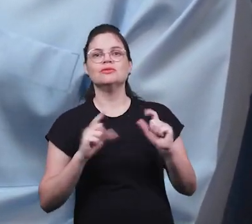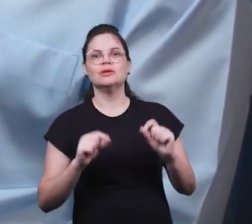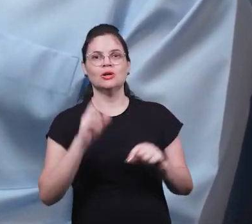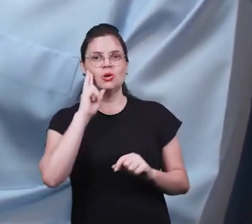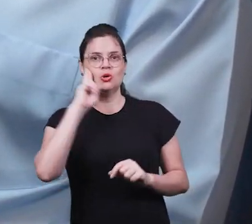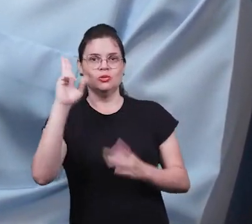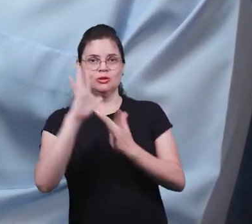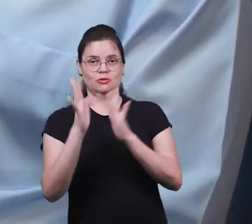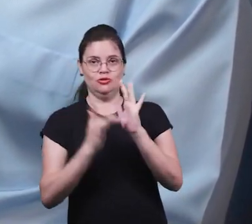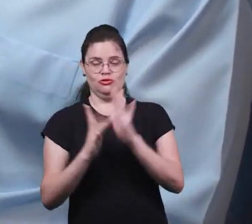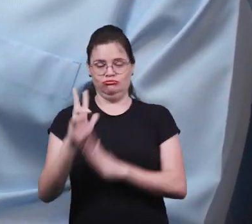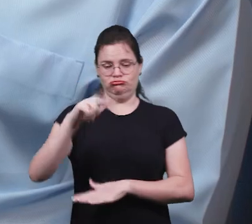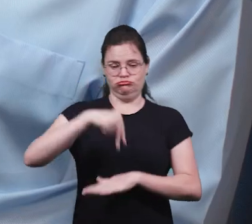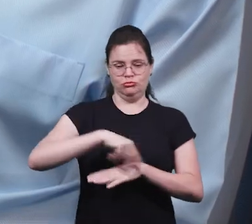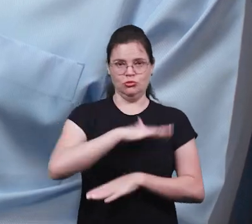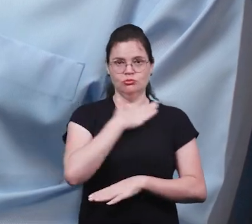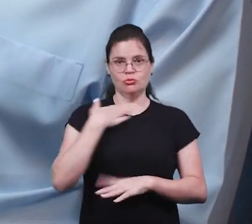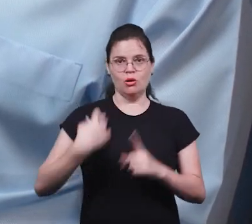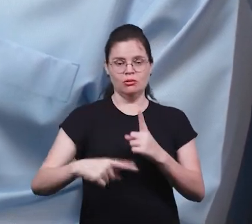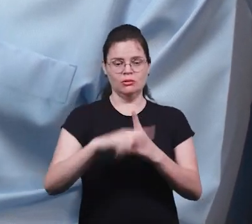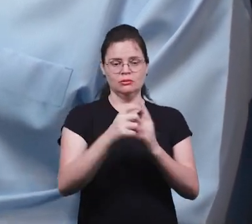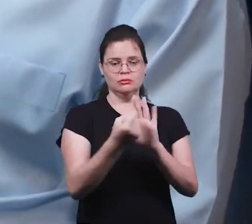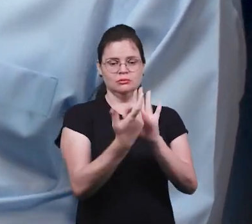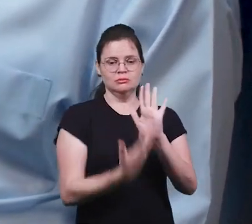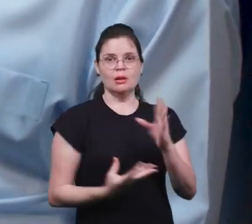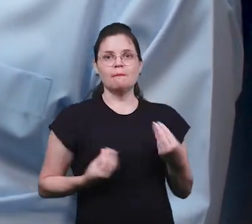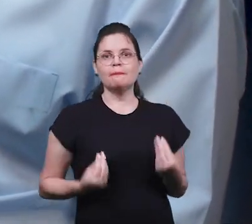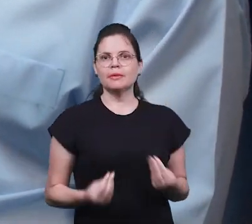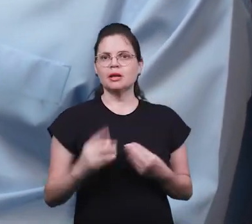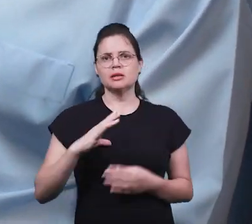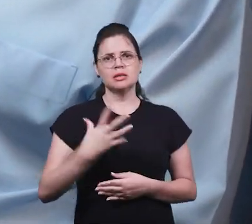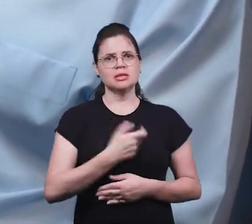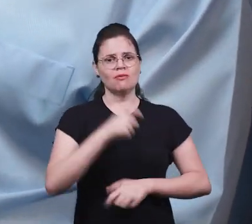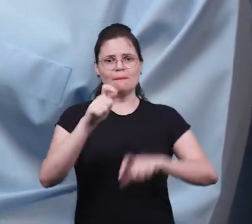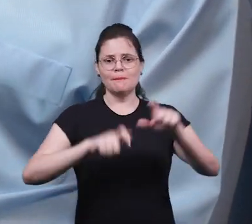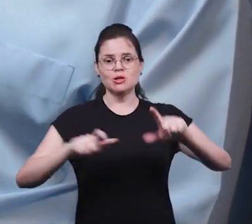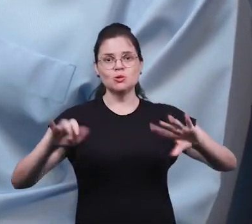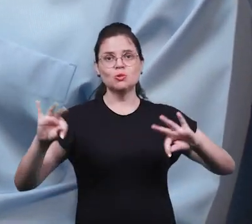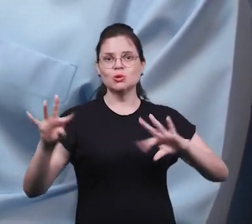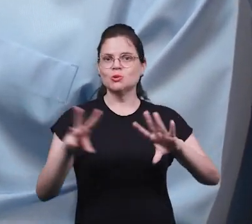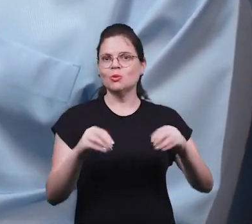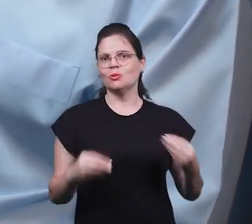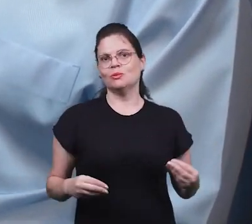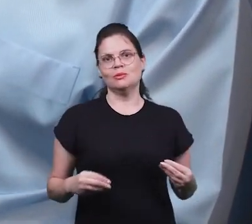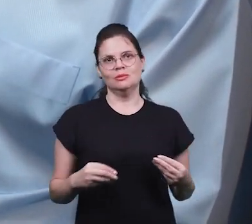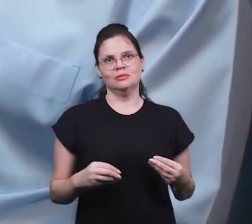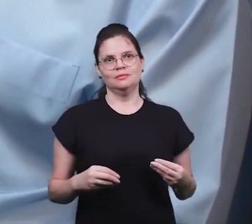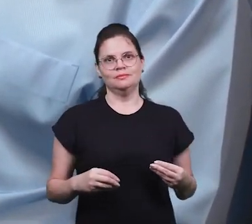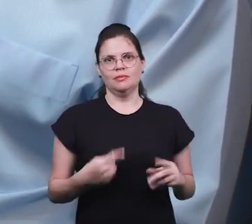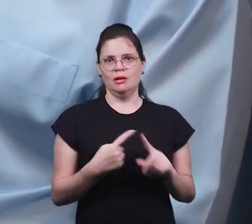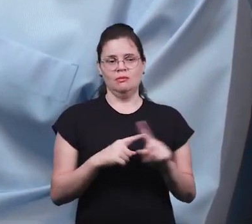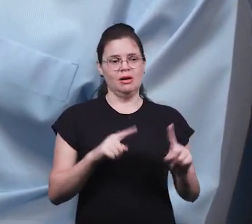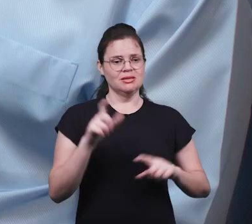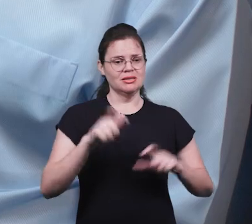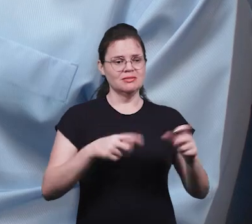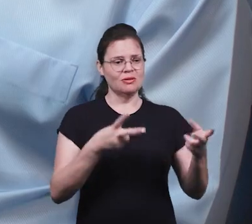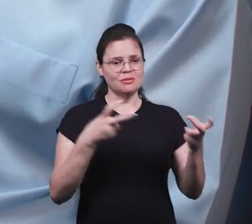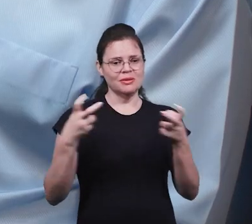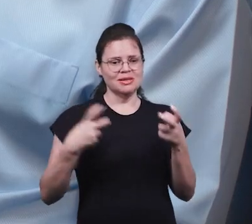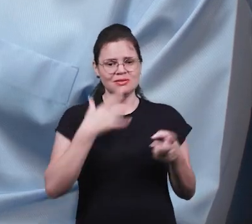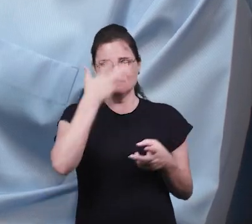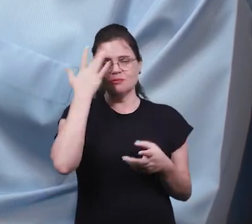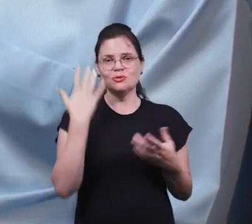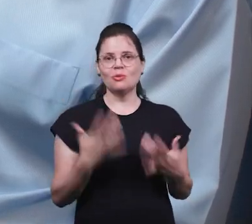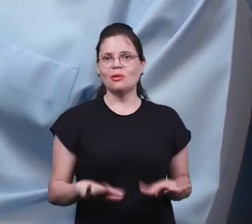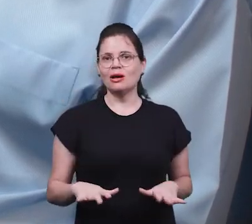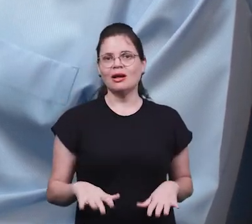salvar. E o desejo é esse. Agora, a salvação é você entrar pela porta. E as pessoas não querem entrar. Não adianta você saber onde ela está.